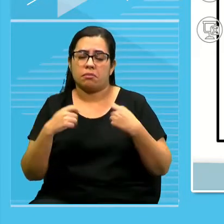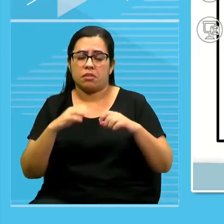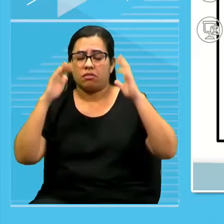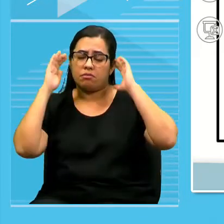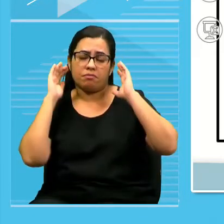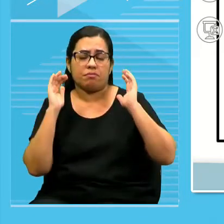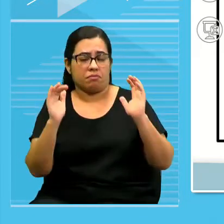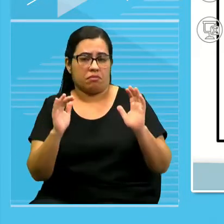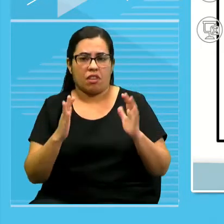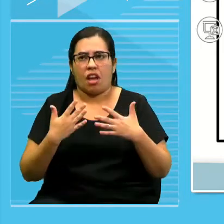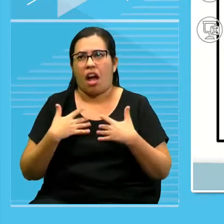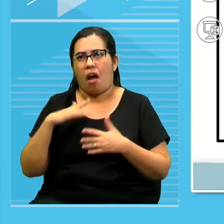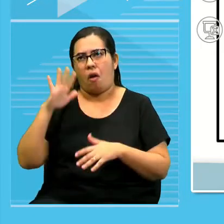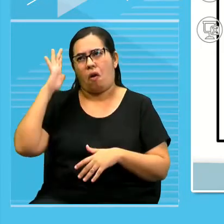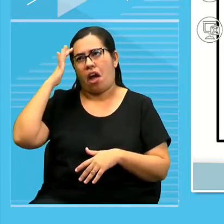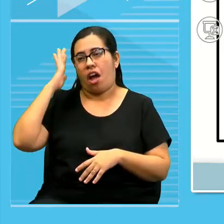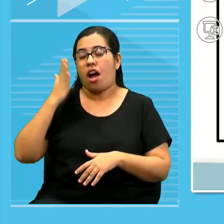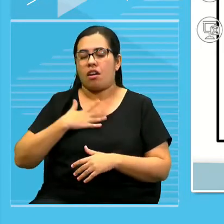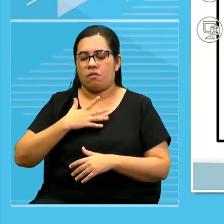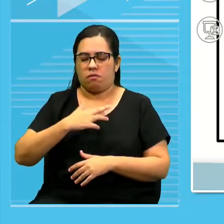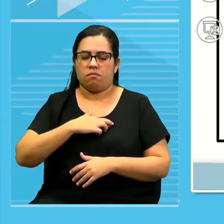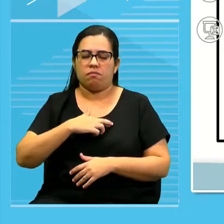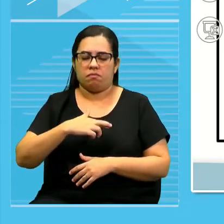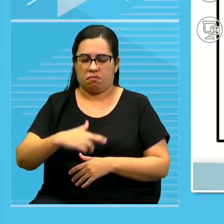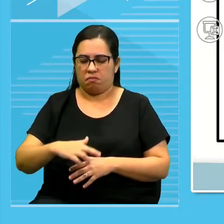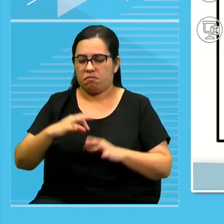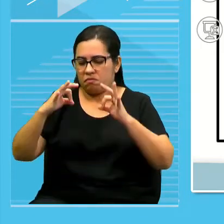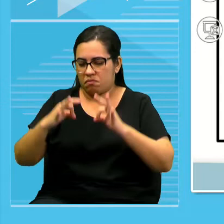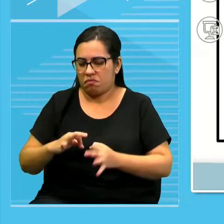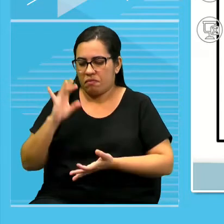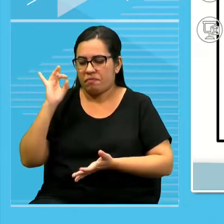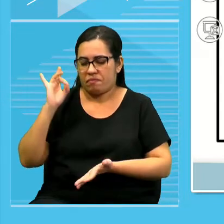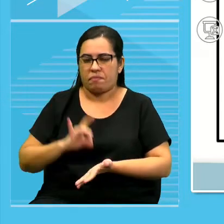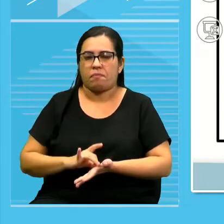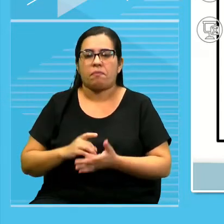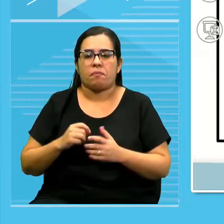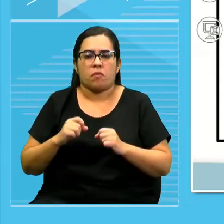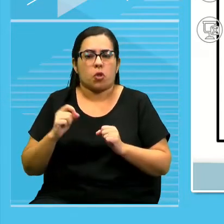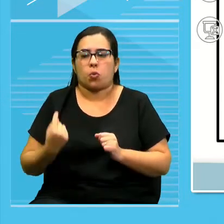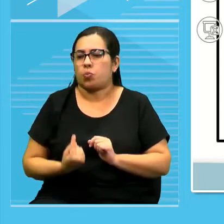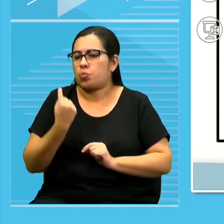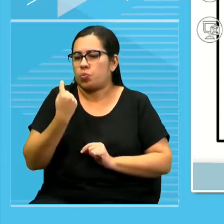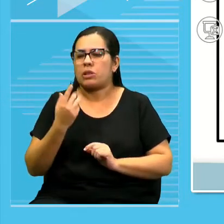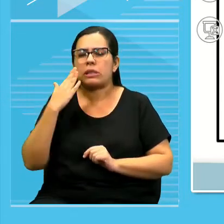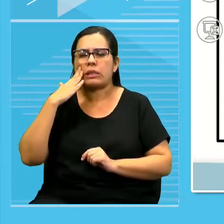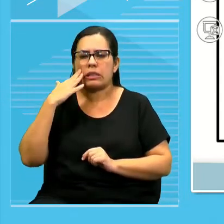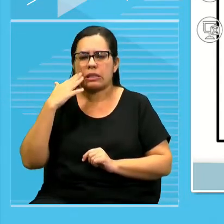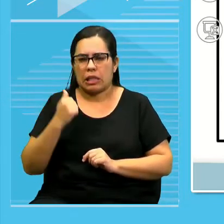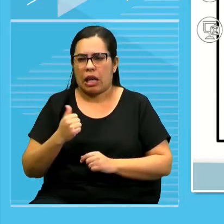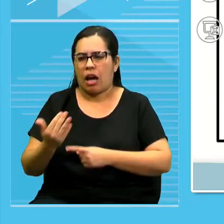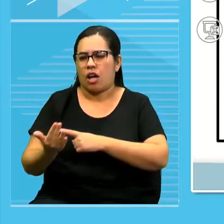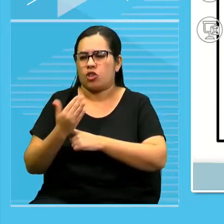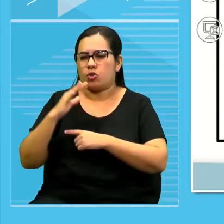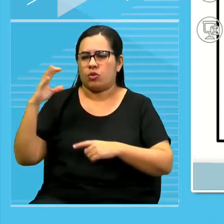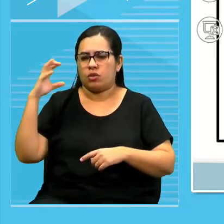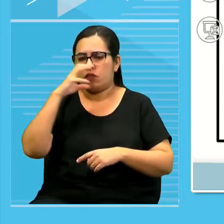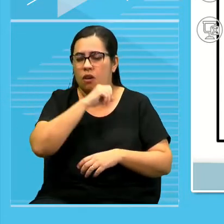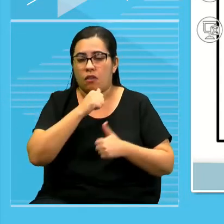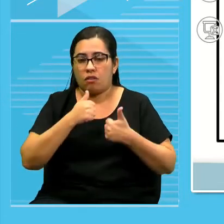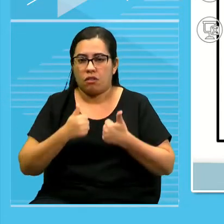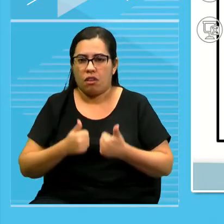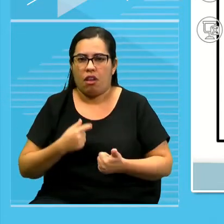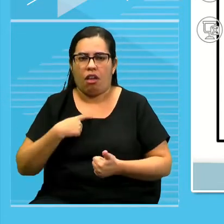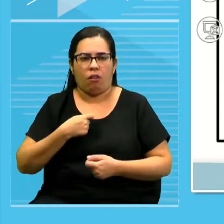Não é porque eu acho que a minha religião ela é a verdadeira é a única que salva que eu vou